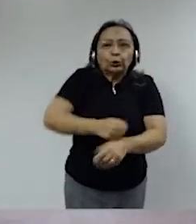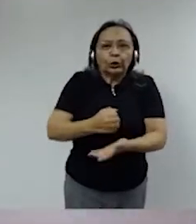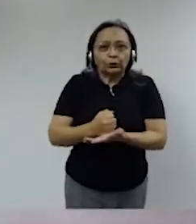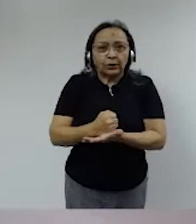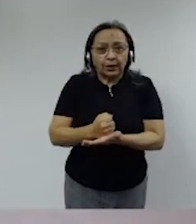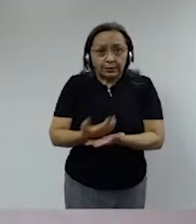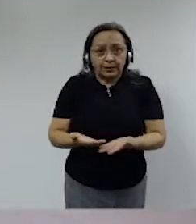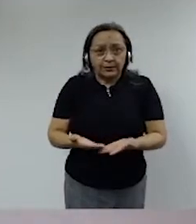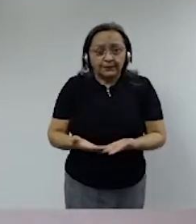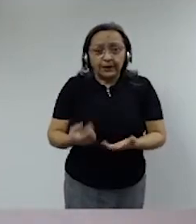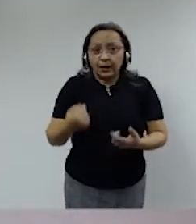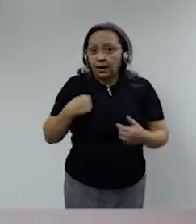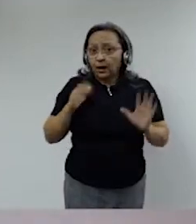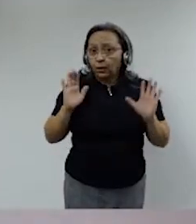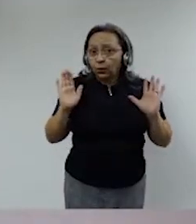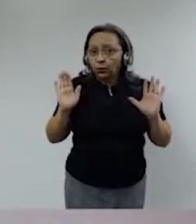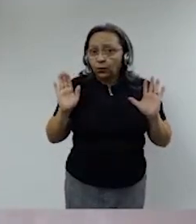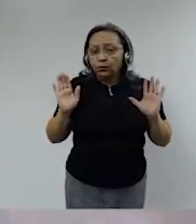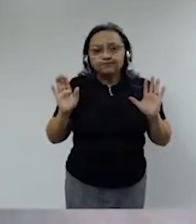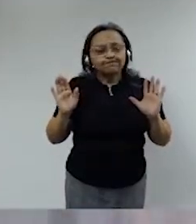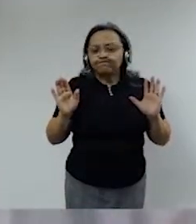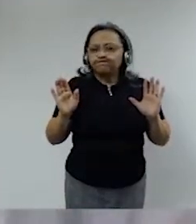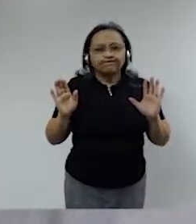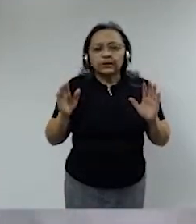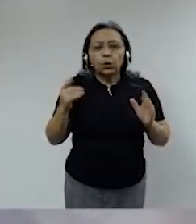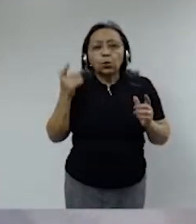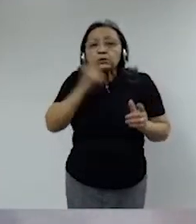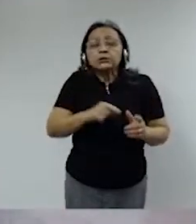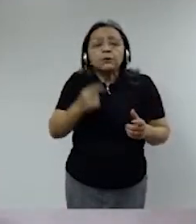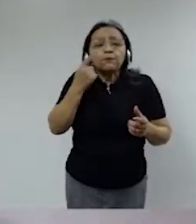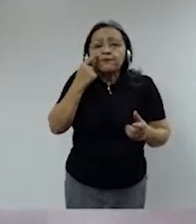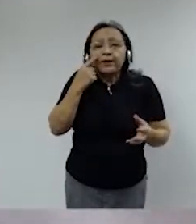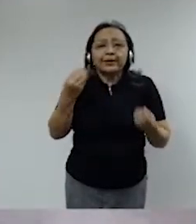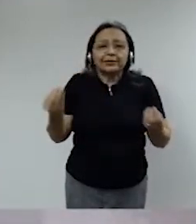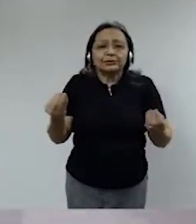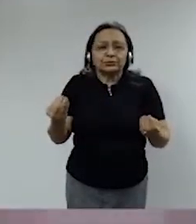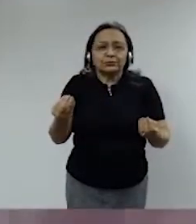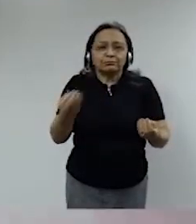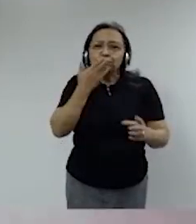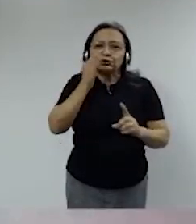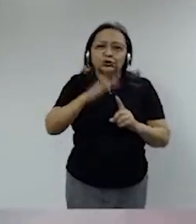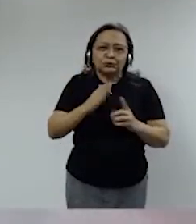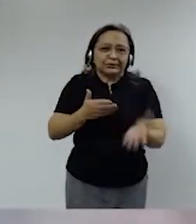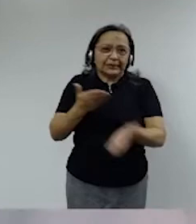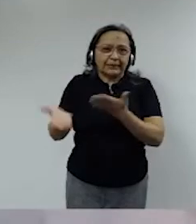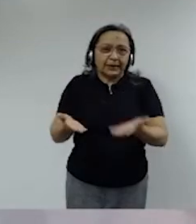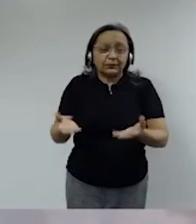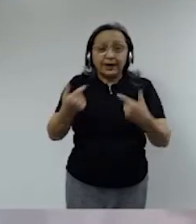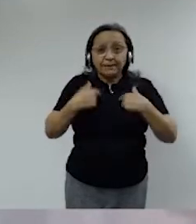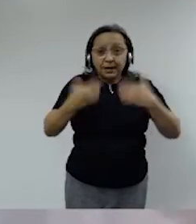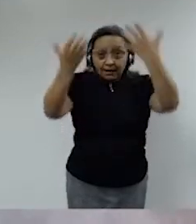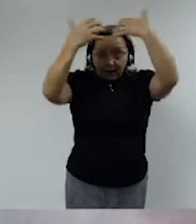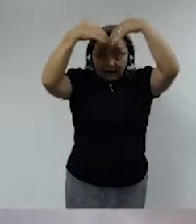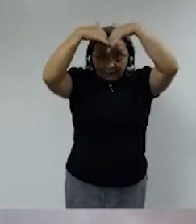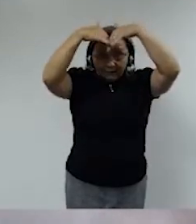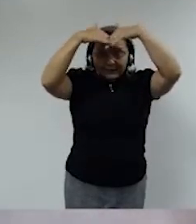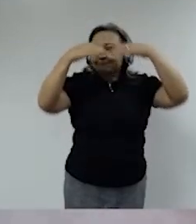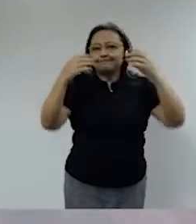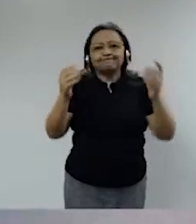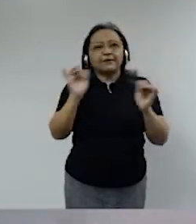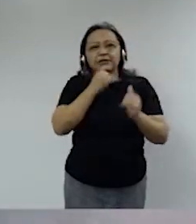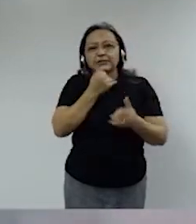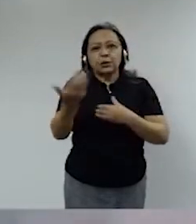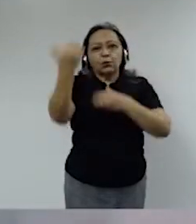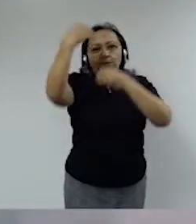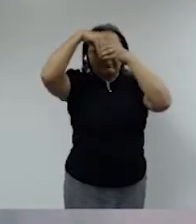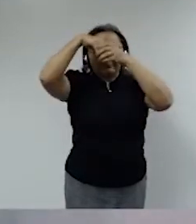for necessário. Eu, particularmente, não consigo vislumbrar isso, né? Dentro da minha cabeça, isso realmente não entra.